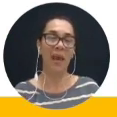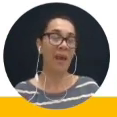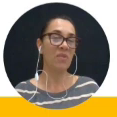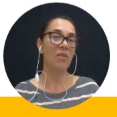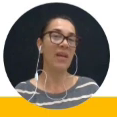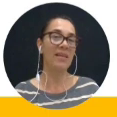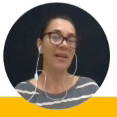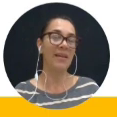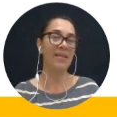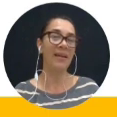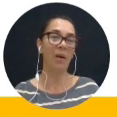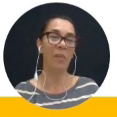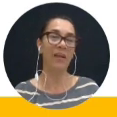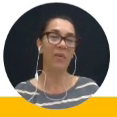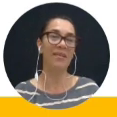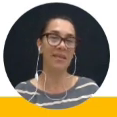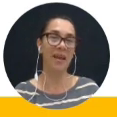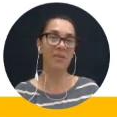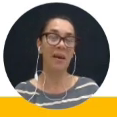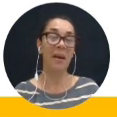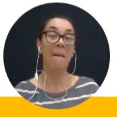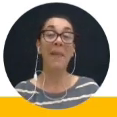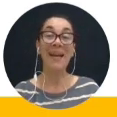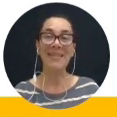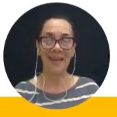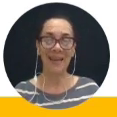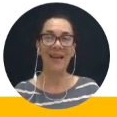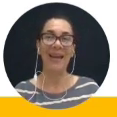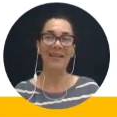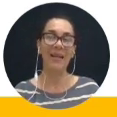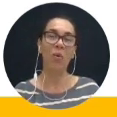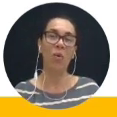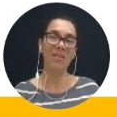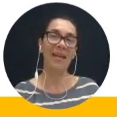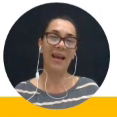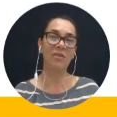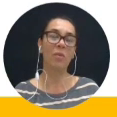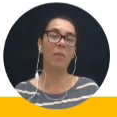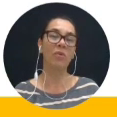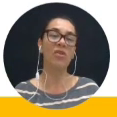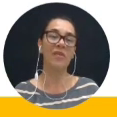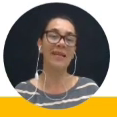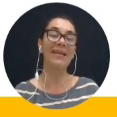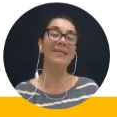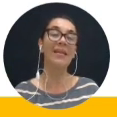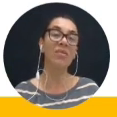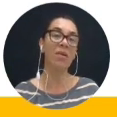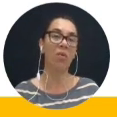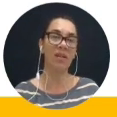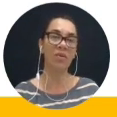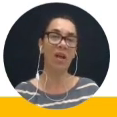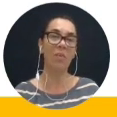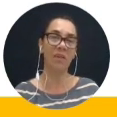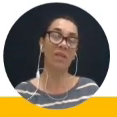gênero, é possível que as crianças ainda cometam esses erros, mas que eles serão considerados sob o ponto de vista que eles